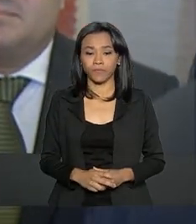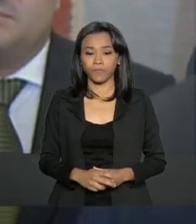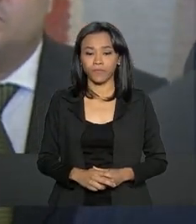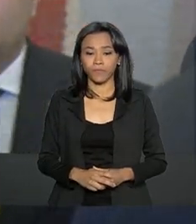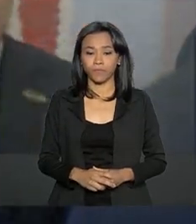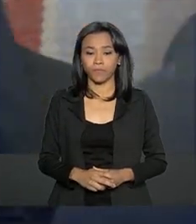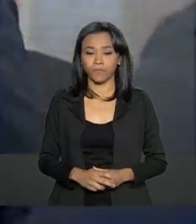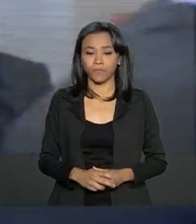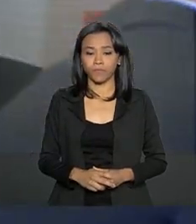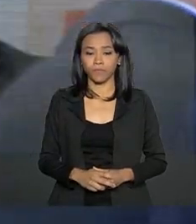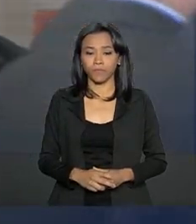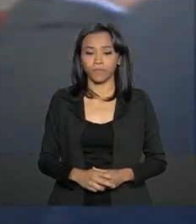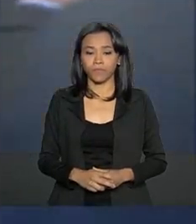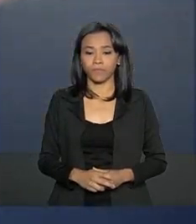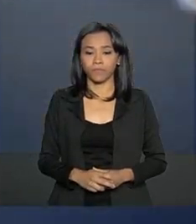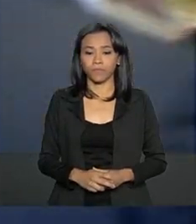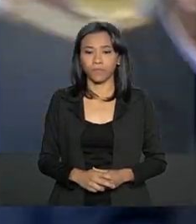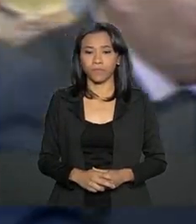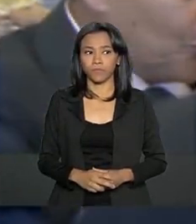Saúde.